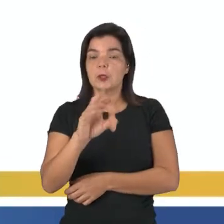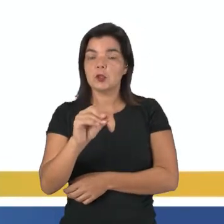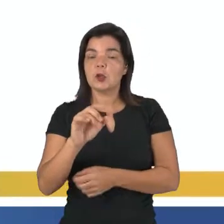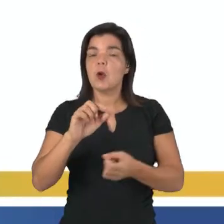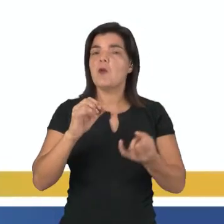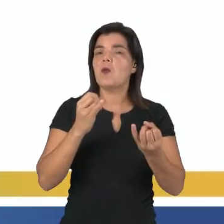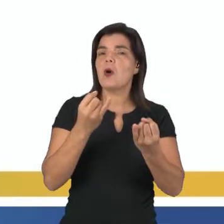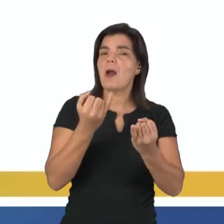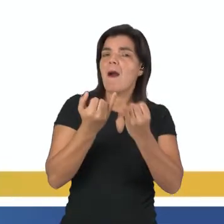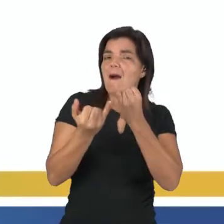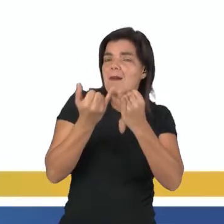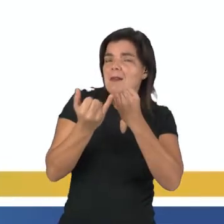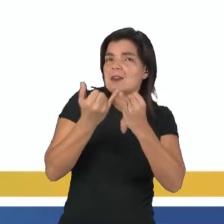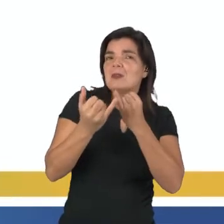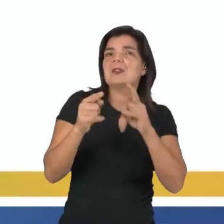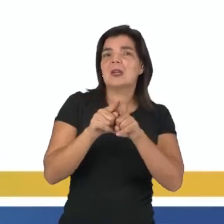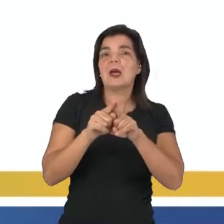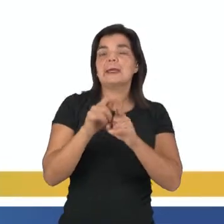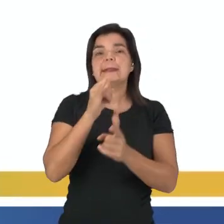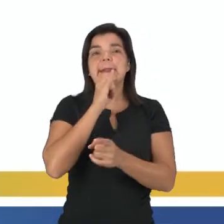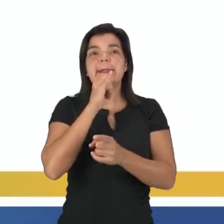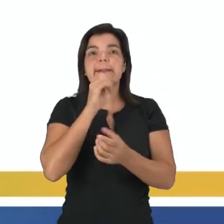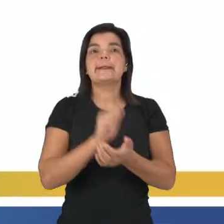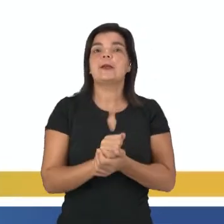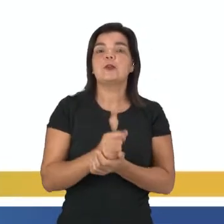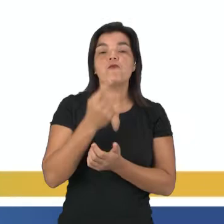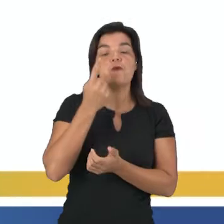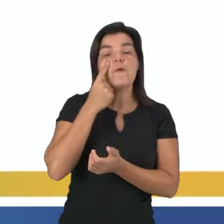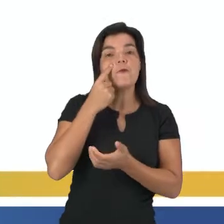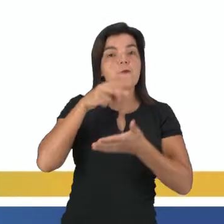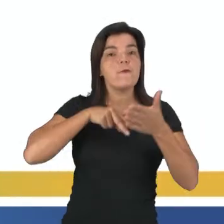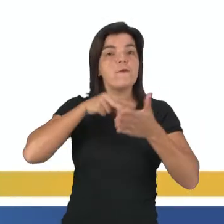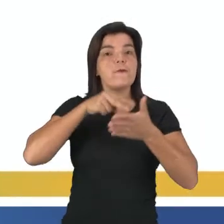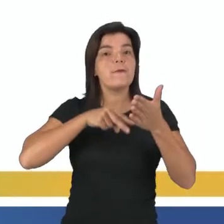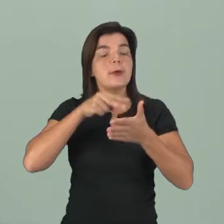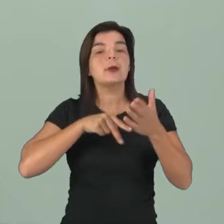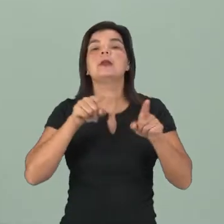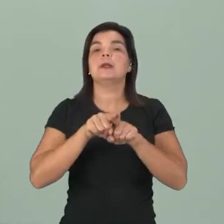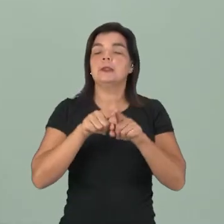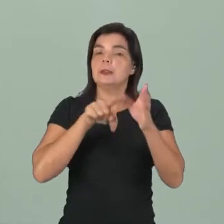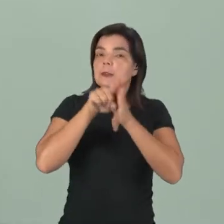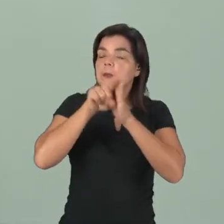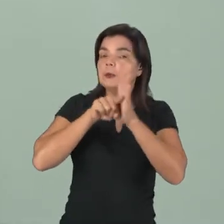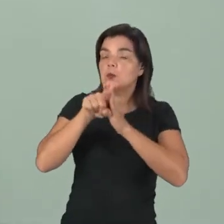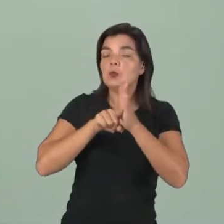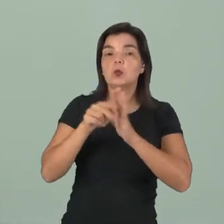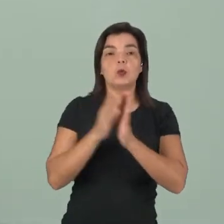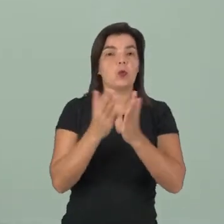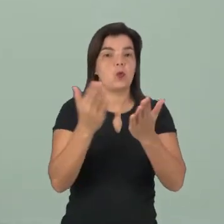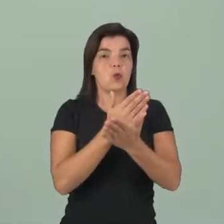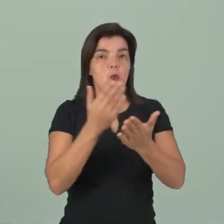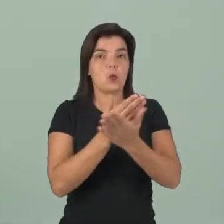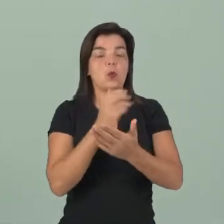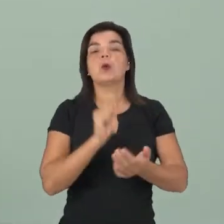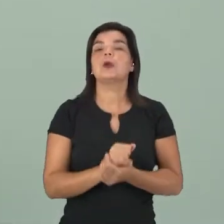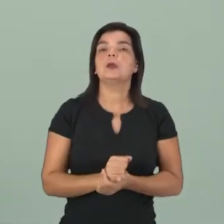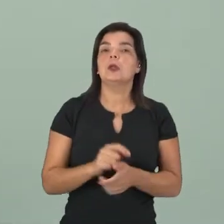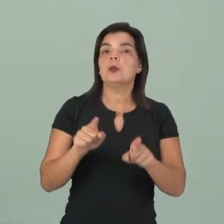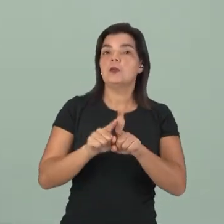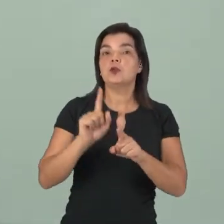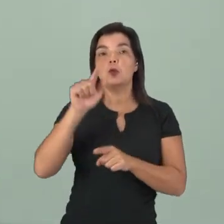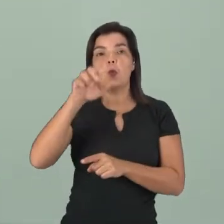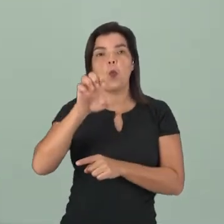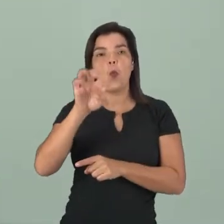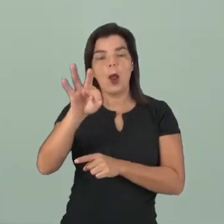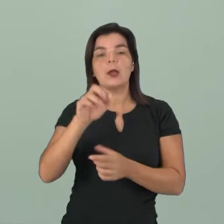você tem. Eu gosto, por exemplo, de ficção científica. Então, se eu for ler o livro ali do Et, né, o